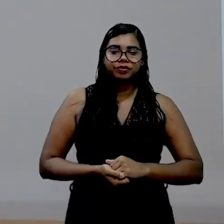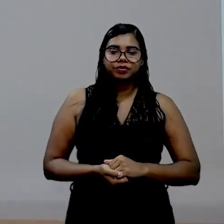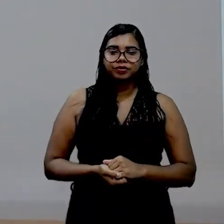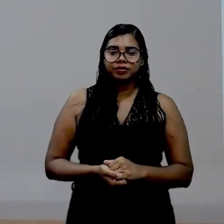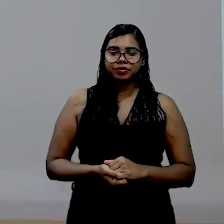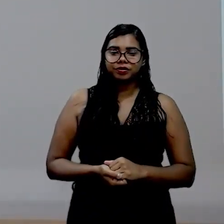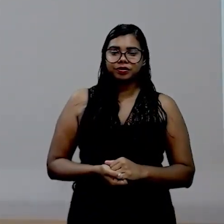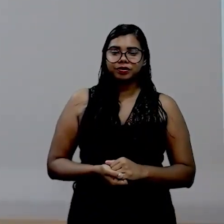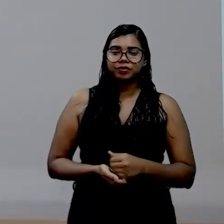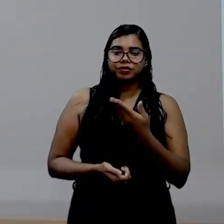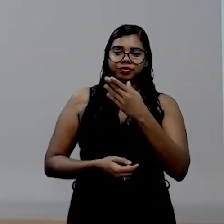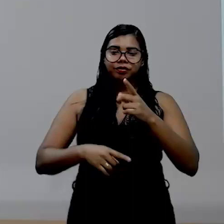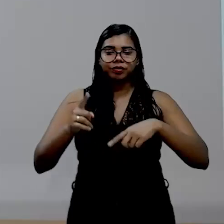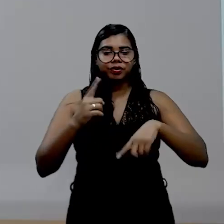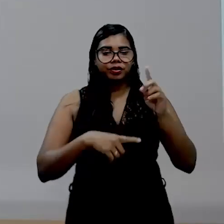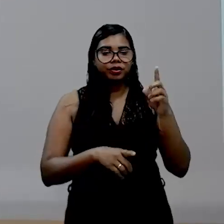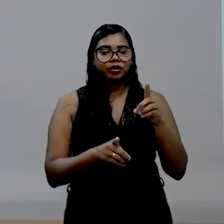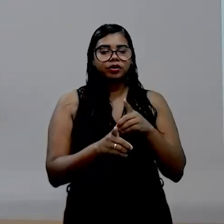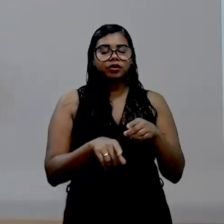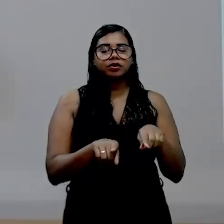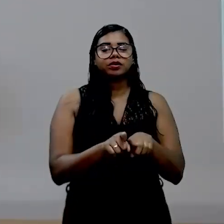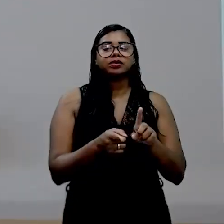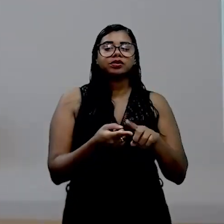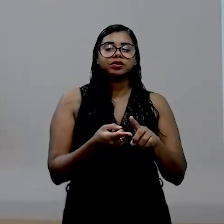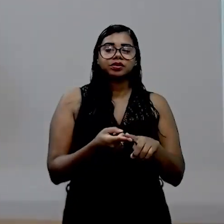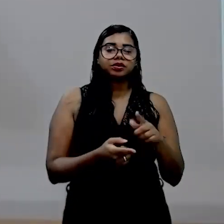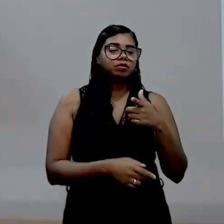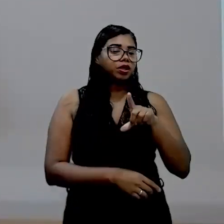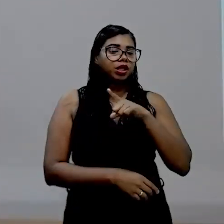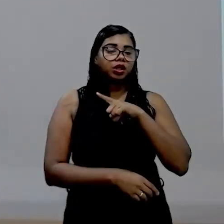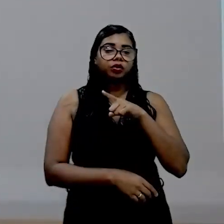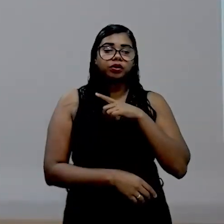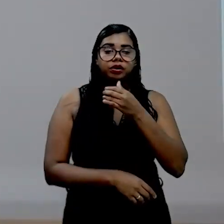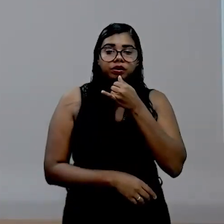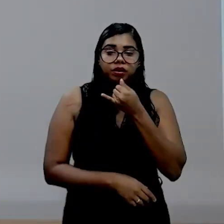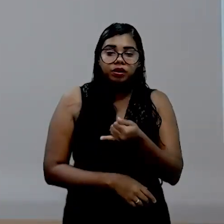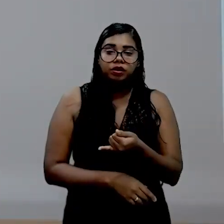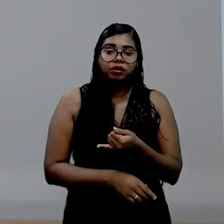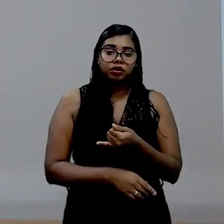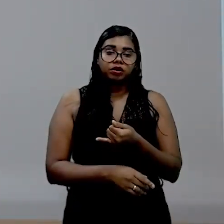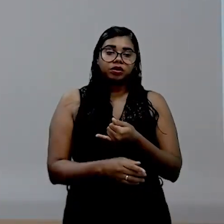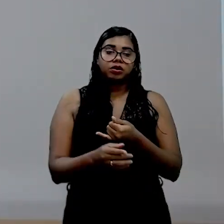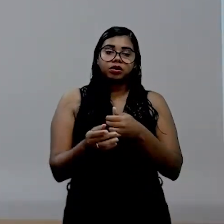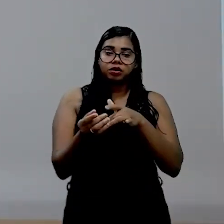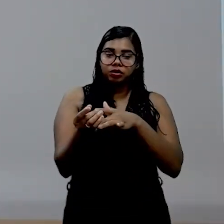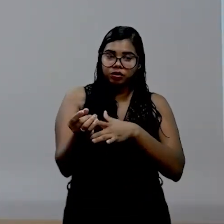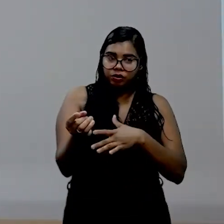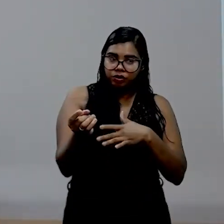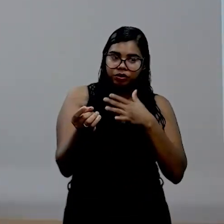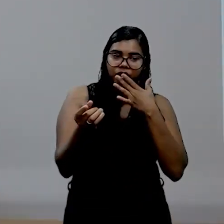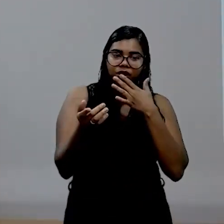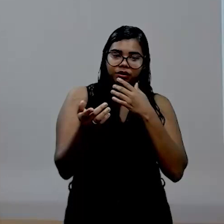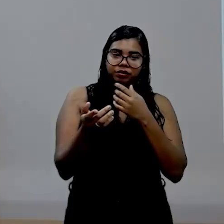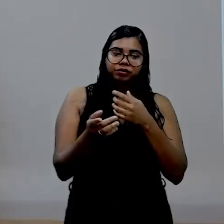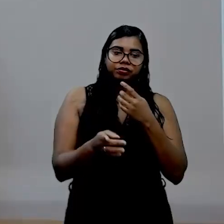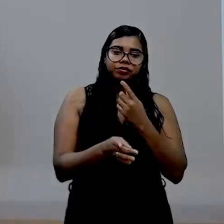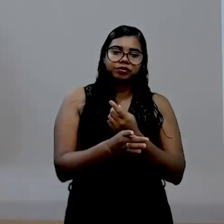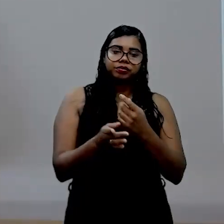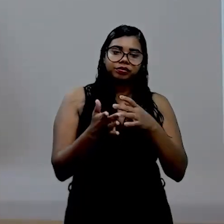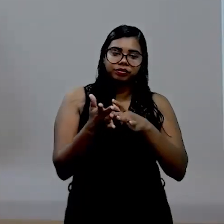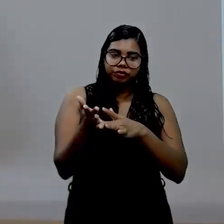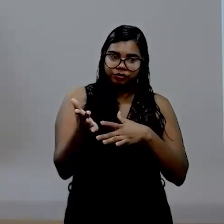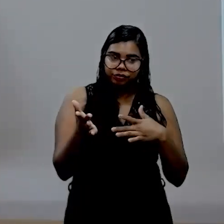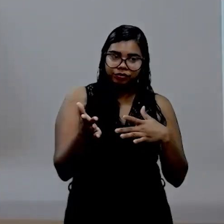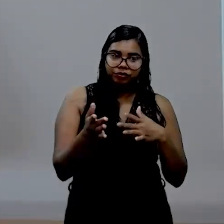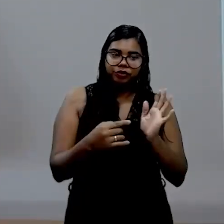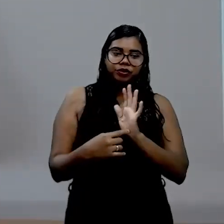de alterações prostáticas. Então, assim, não existe nenhum exame de sangue que você faça e detecte que você tem